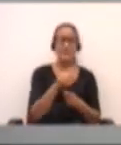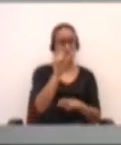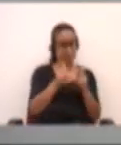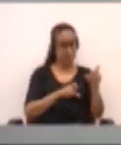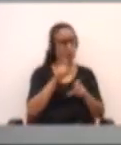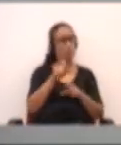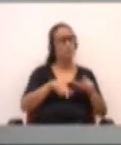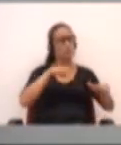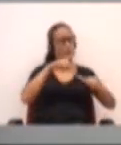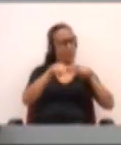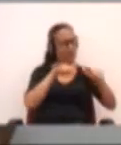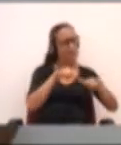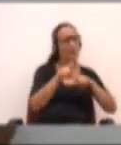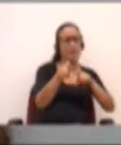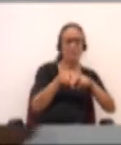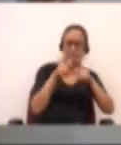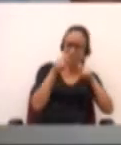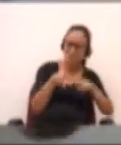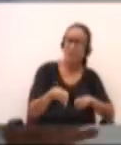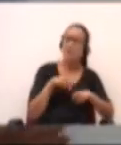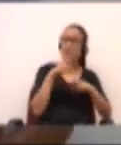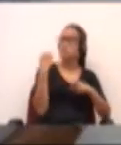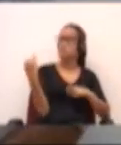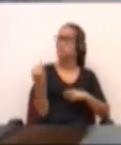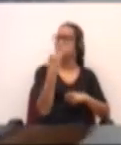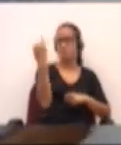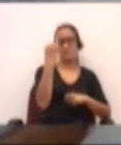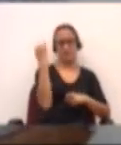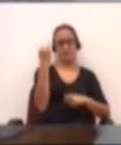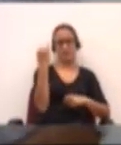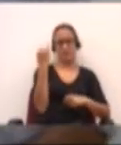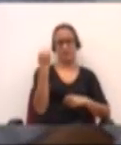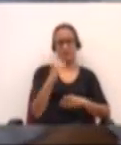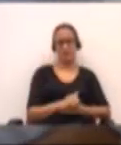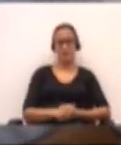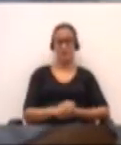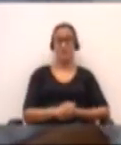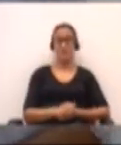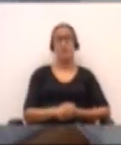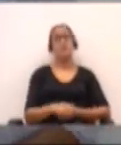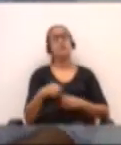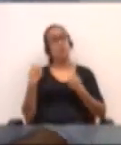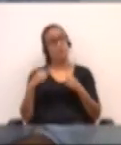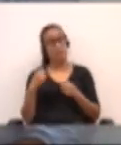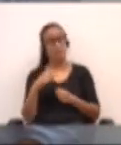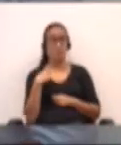ter o que comer minimamente. Portanto, só por conta desse ponto de vista já é necessário que nós